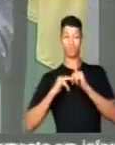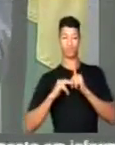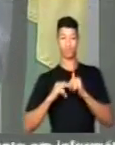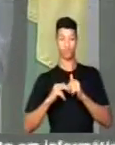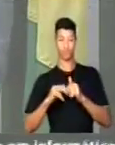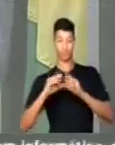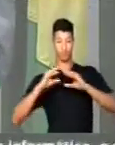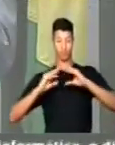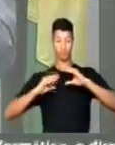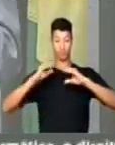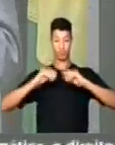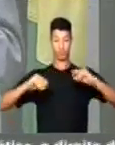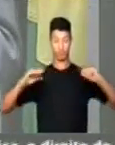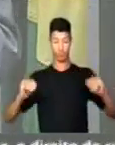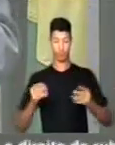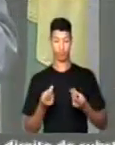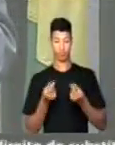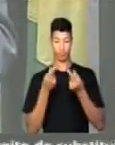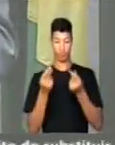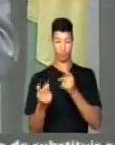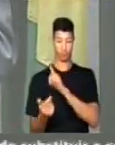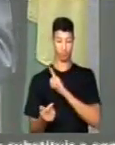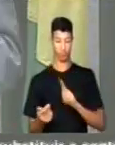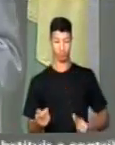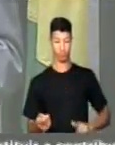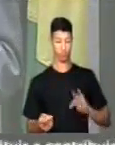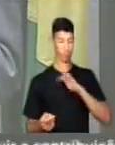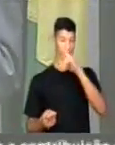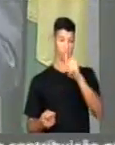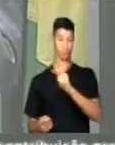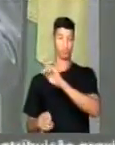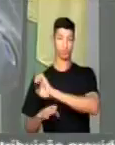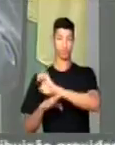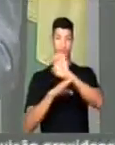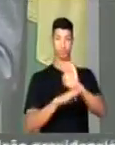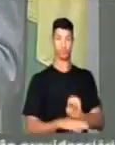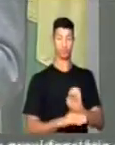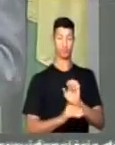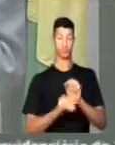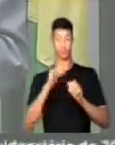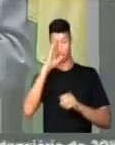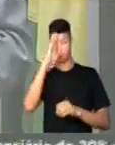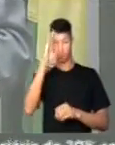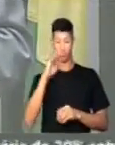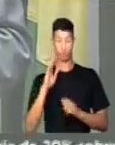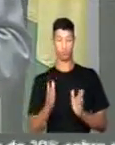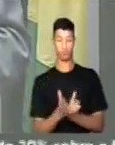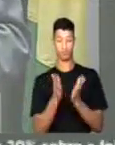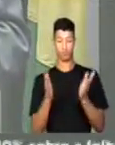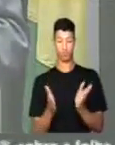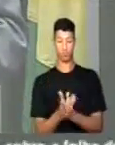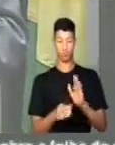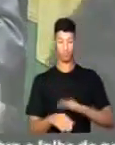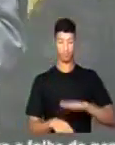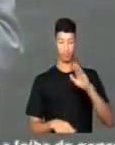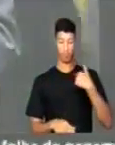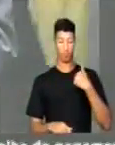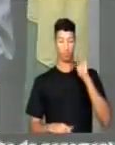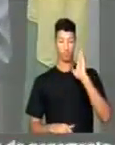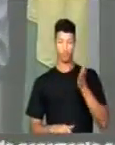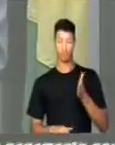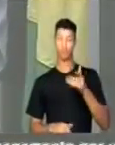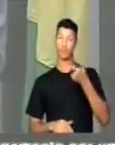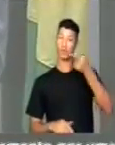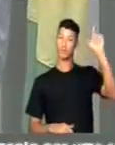esse desequilíbrio das finanças públicas de todos os estados, principalmente os mais pobres. E a